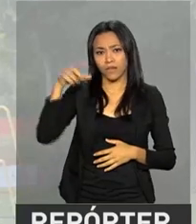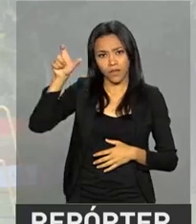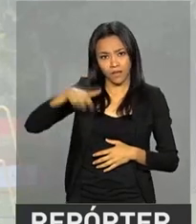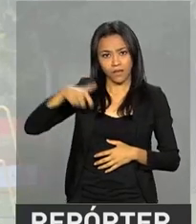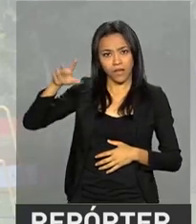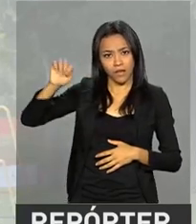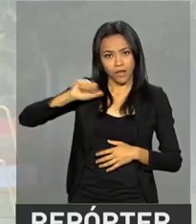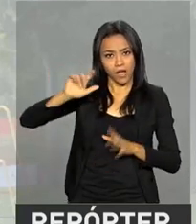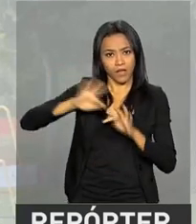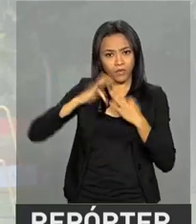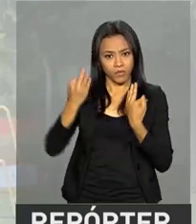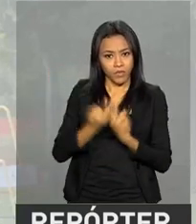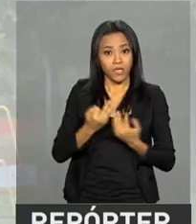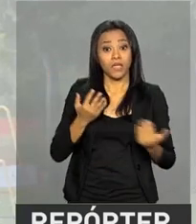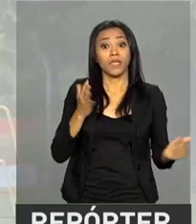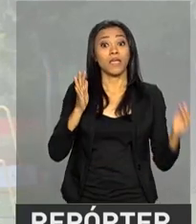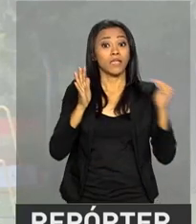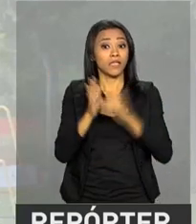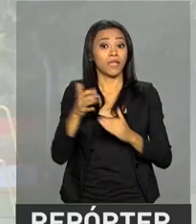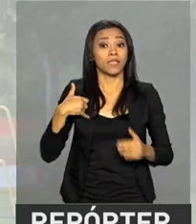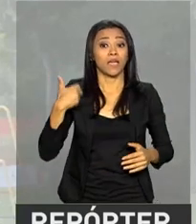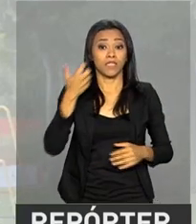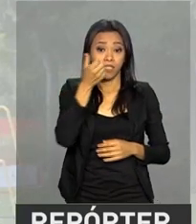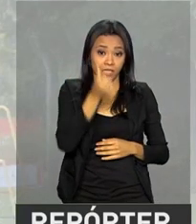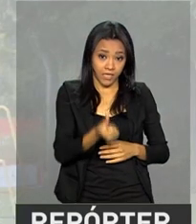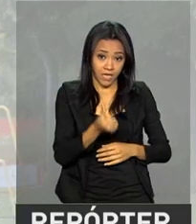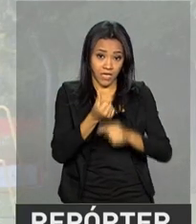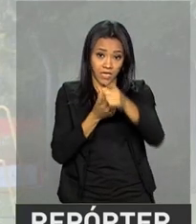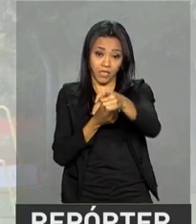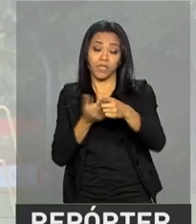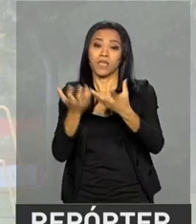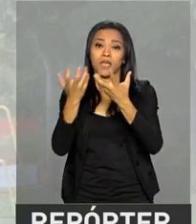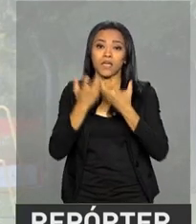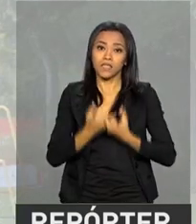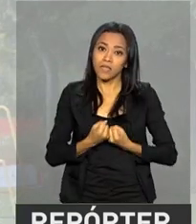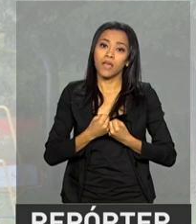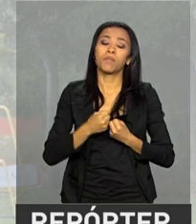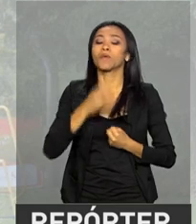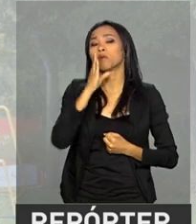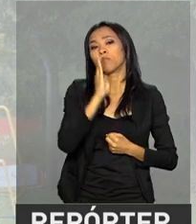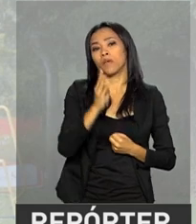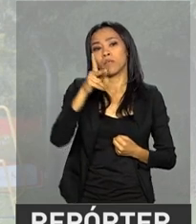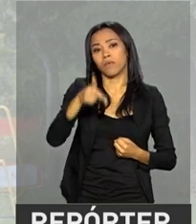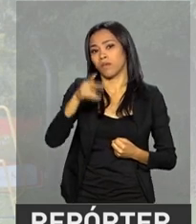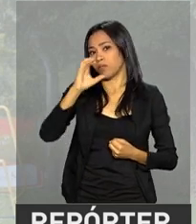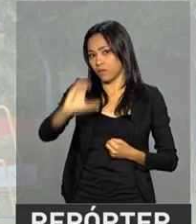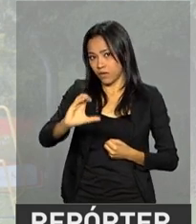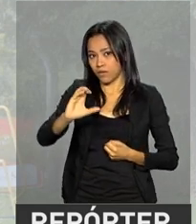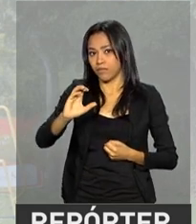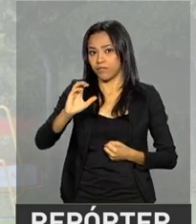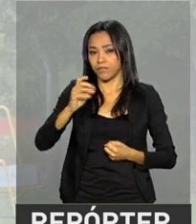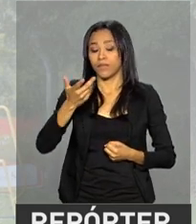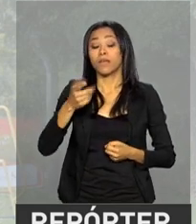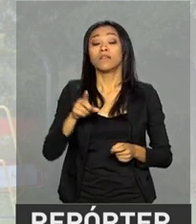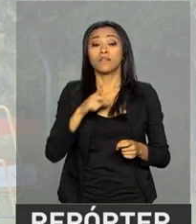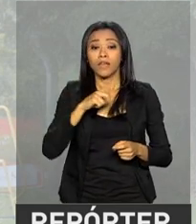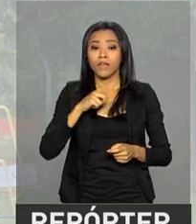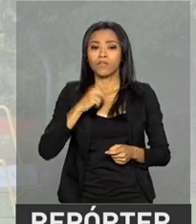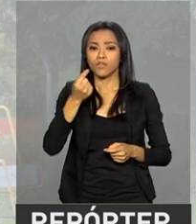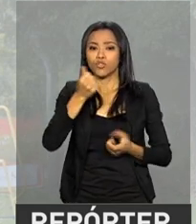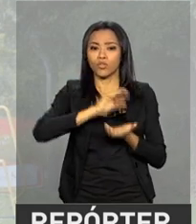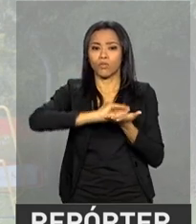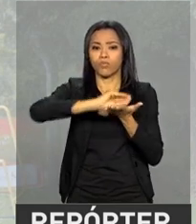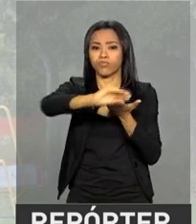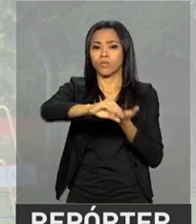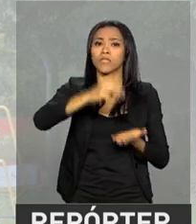e para crianças de até 6 anos, que recebem o benefício da prestação continuada, teve investimentos de